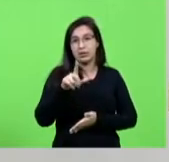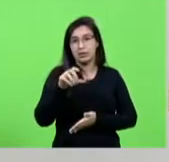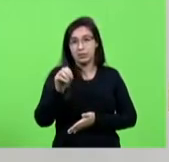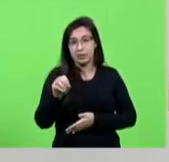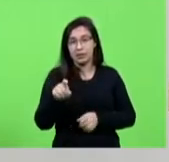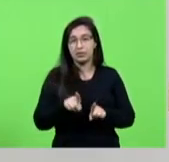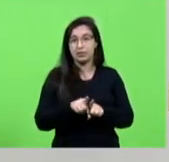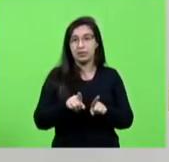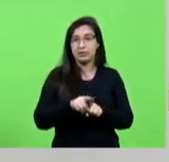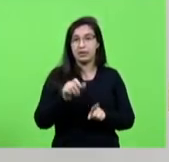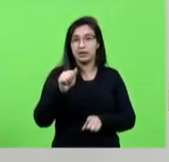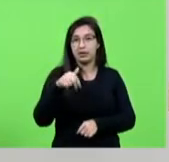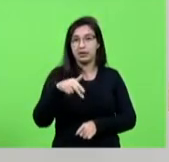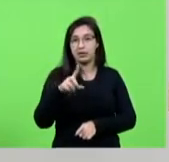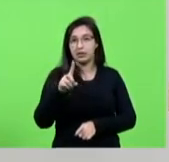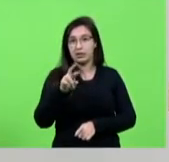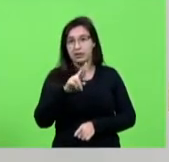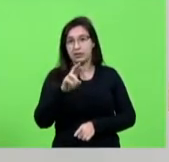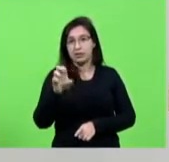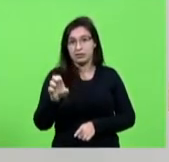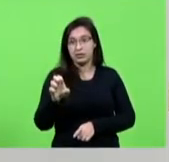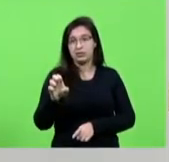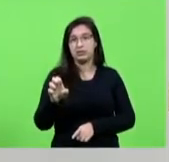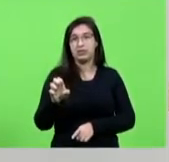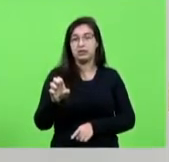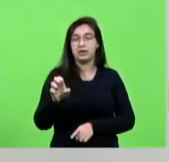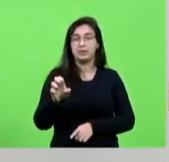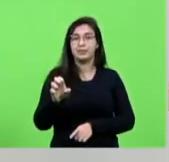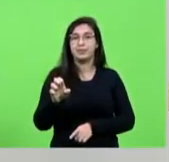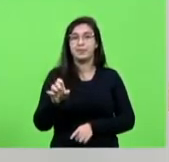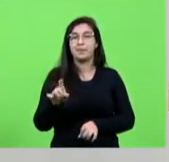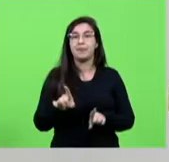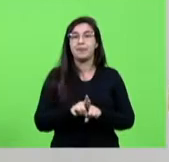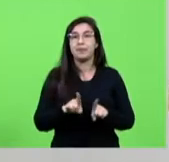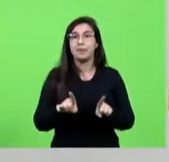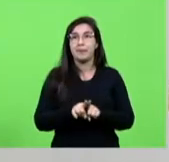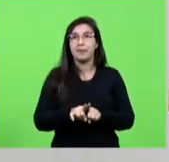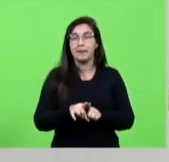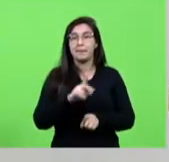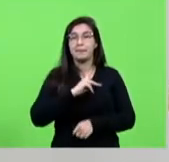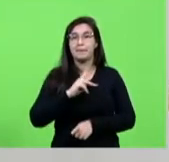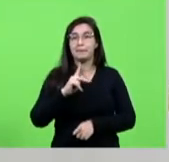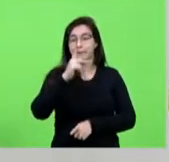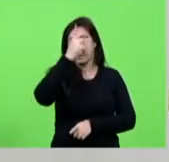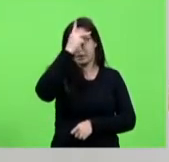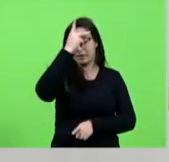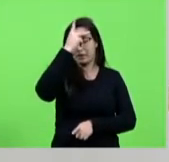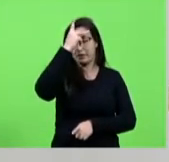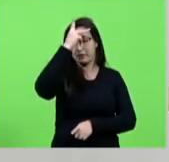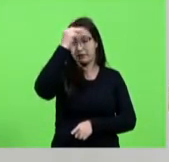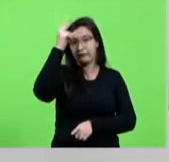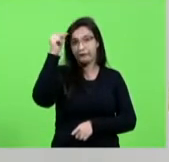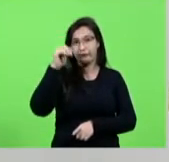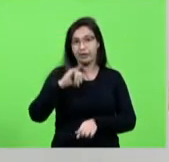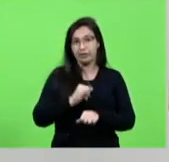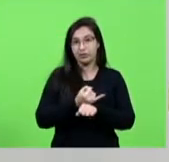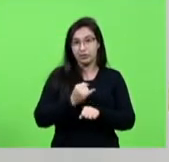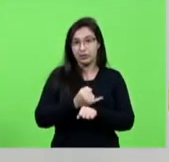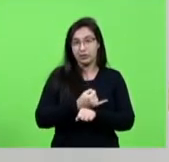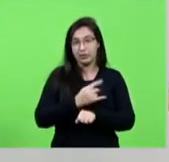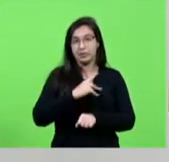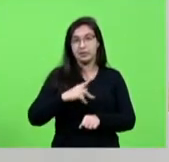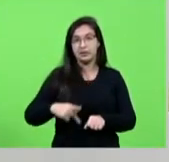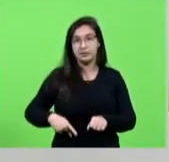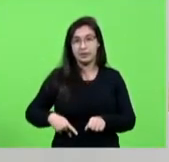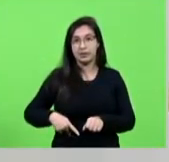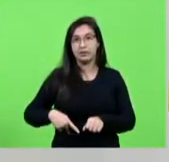Mota, da Saúde, Paulo Eli da Fazenda, o prefeito de Joinville, o presidente da Câmara de Vereadores de Joinville,